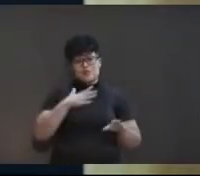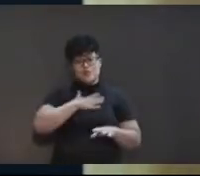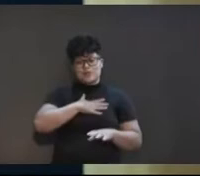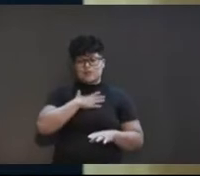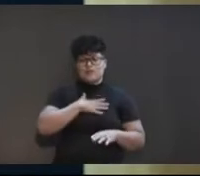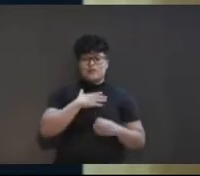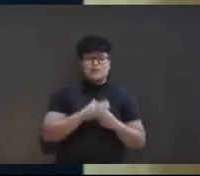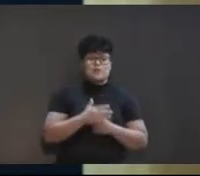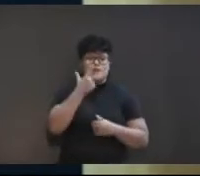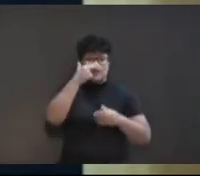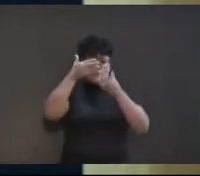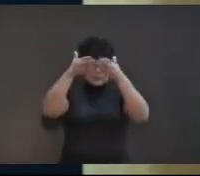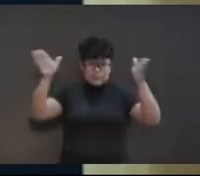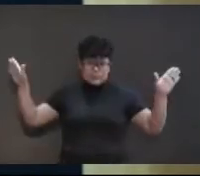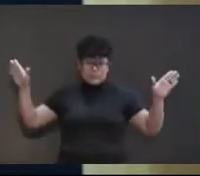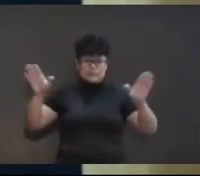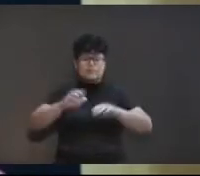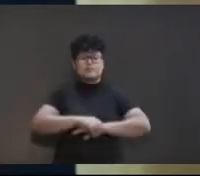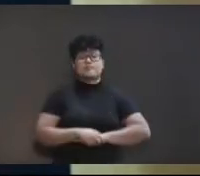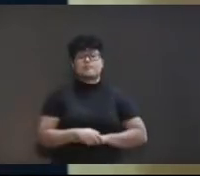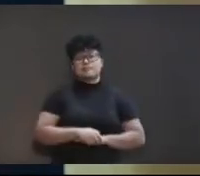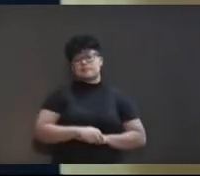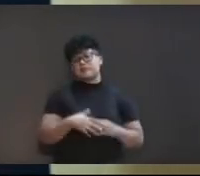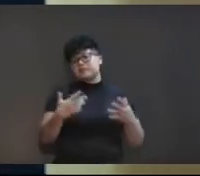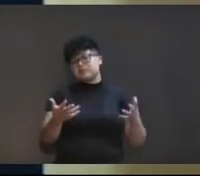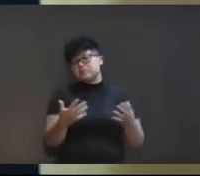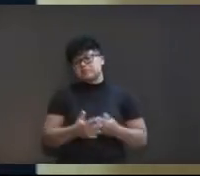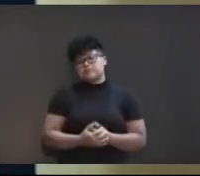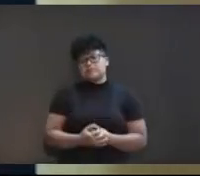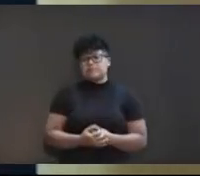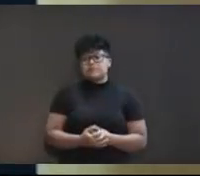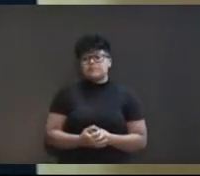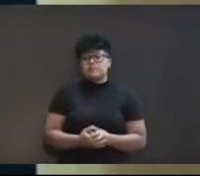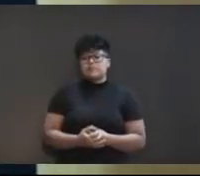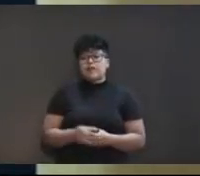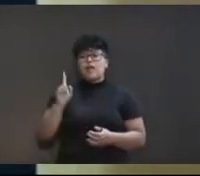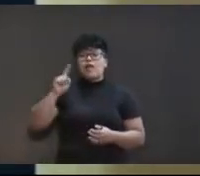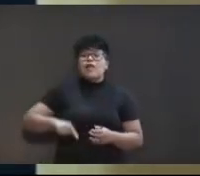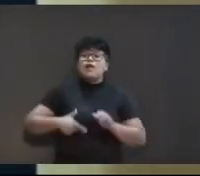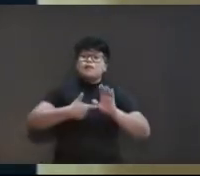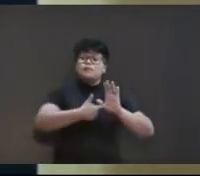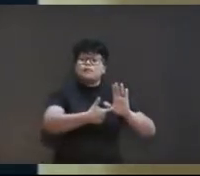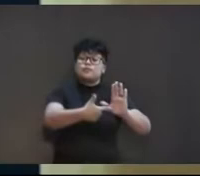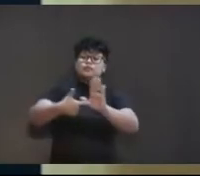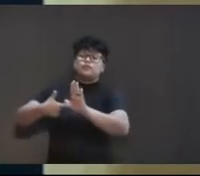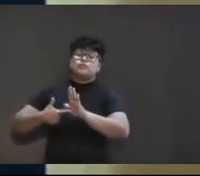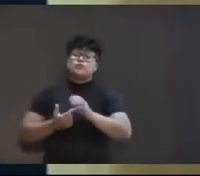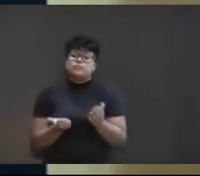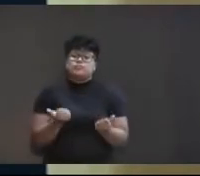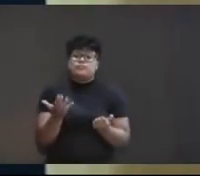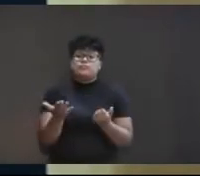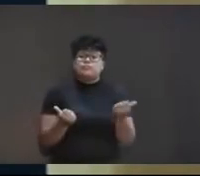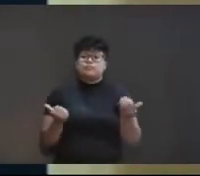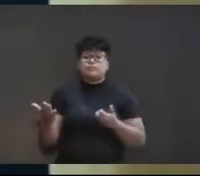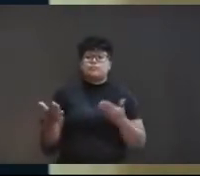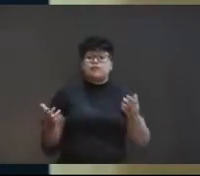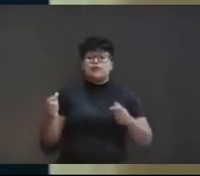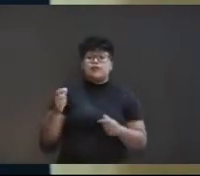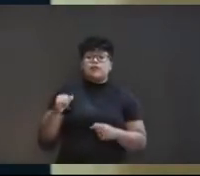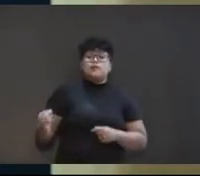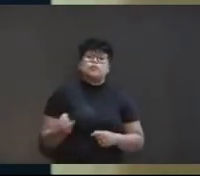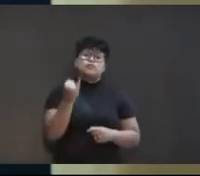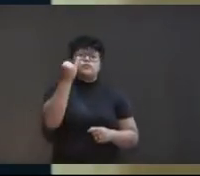abriu assim uma porta para ele então eu acho que é oferecer as ofertas são importantes em qualquer